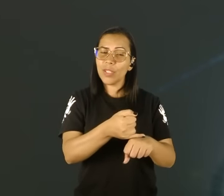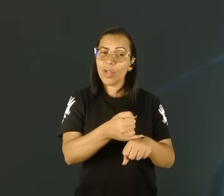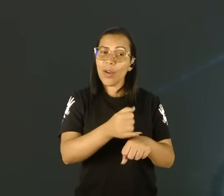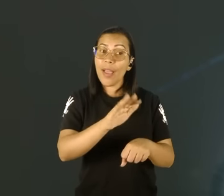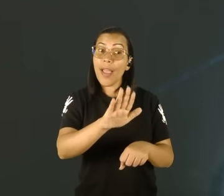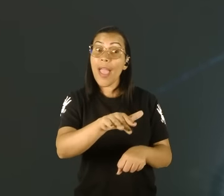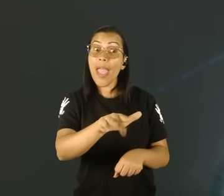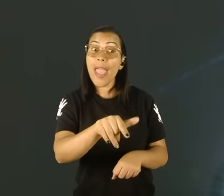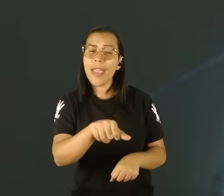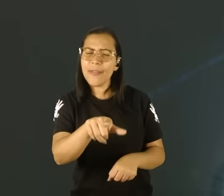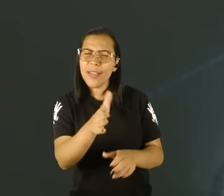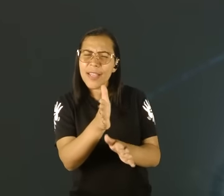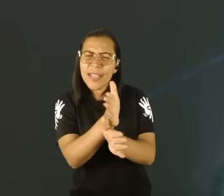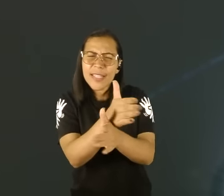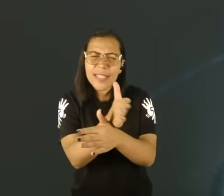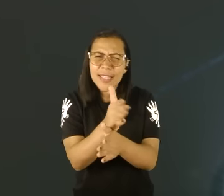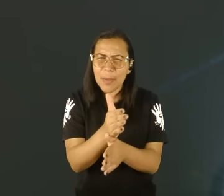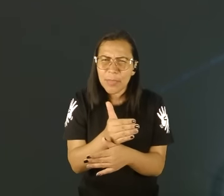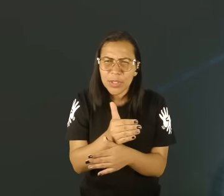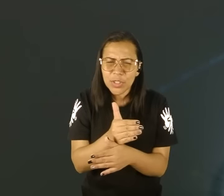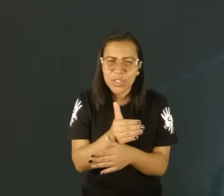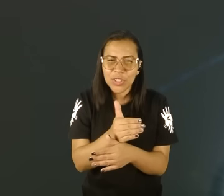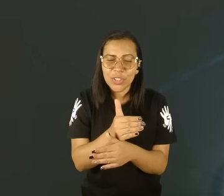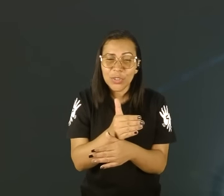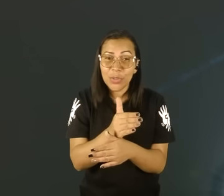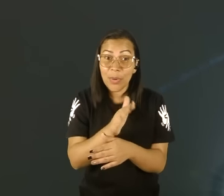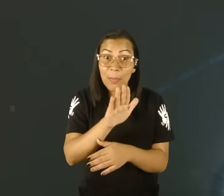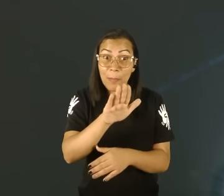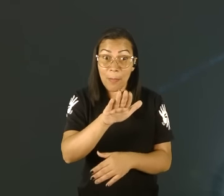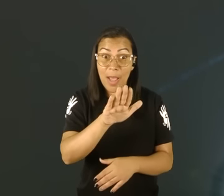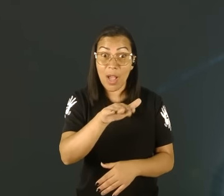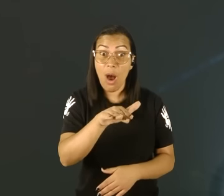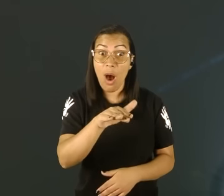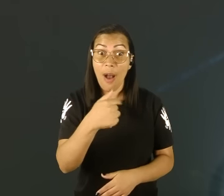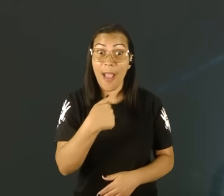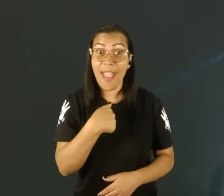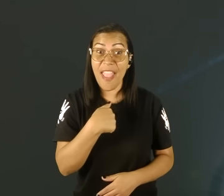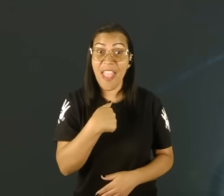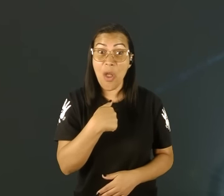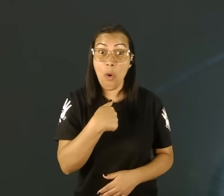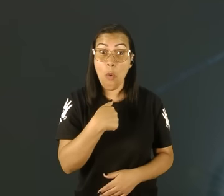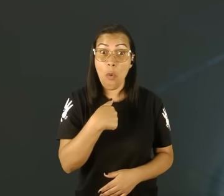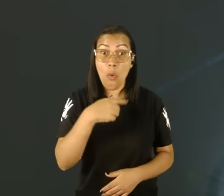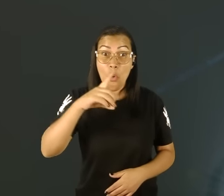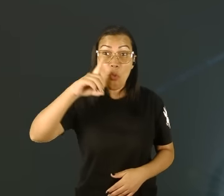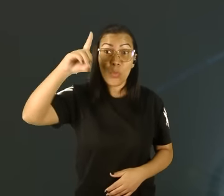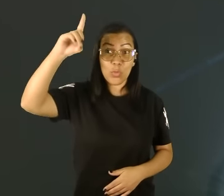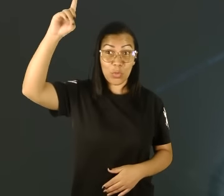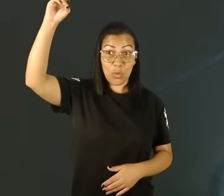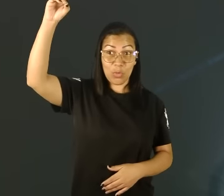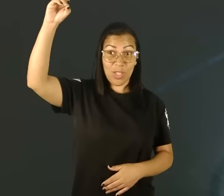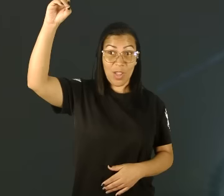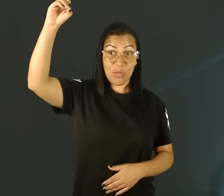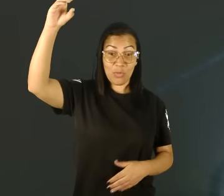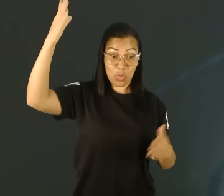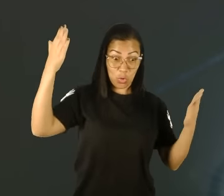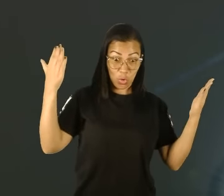vai, mas eu sou o Deus de seu pai Abraão e de Isaac. Deus estava dizendo: